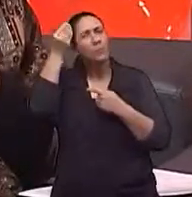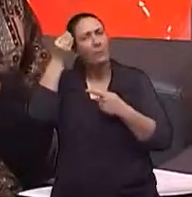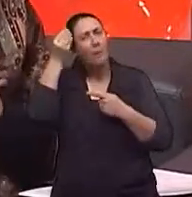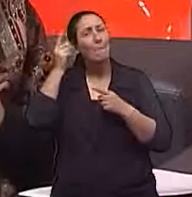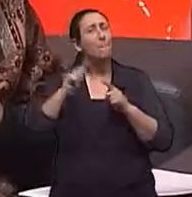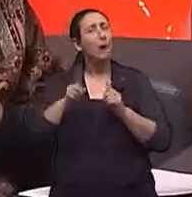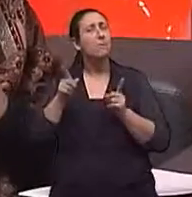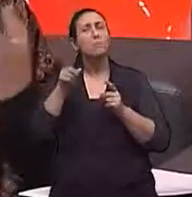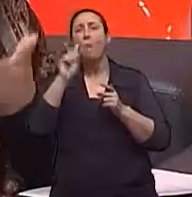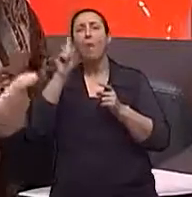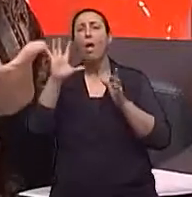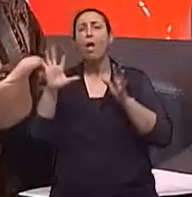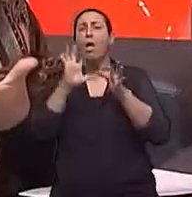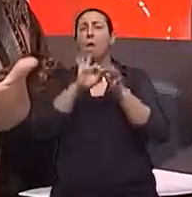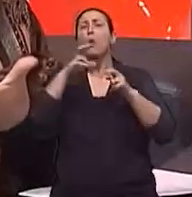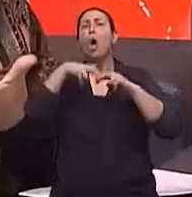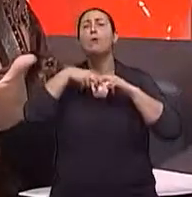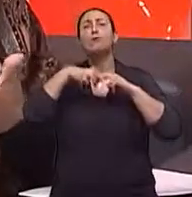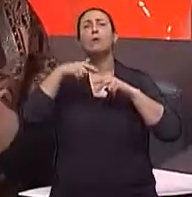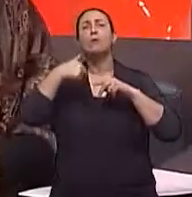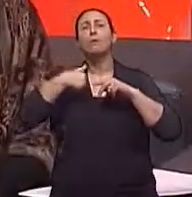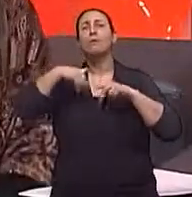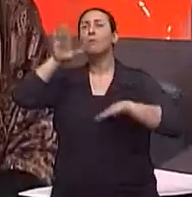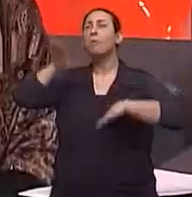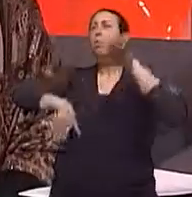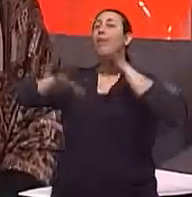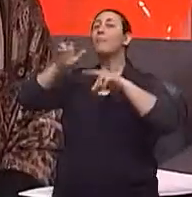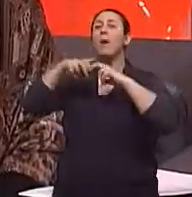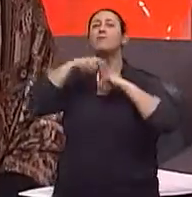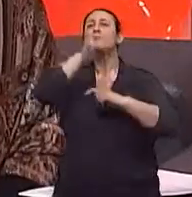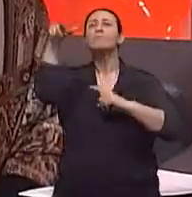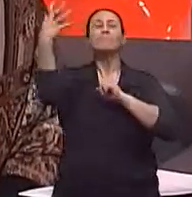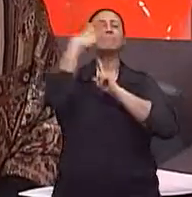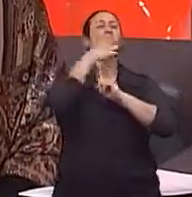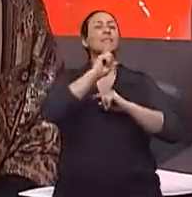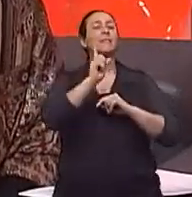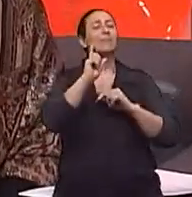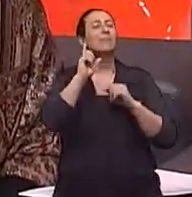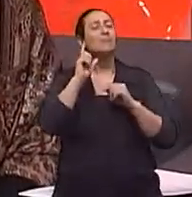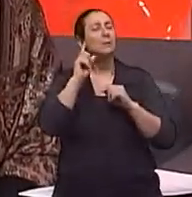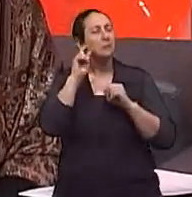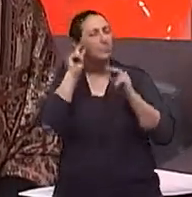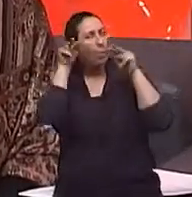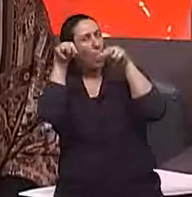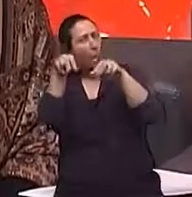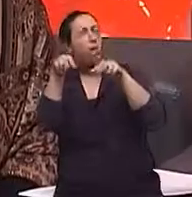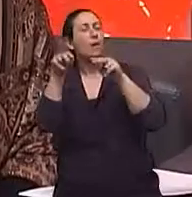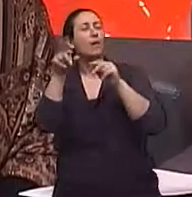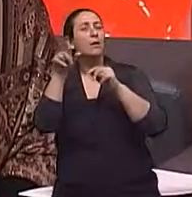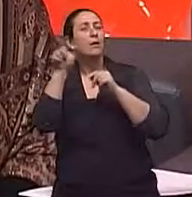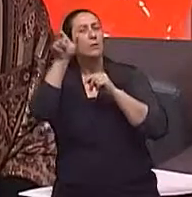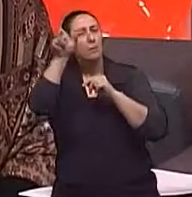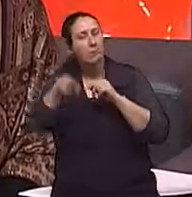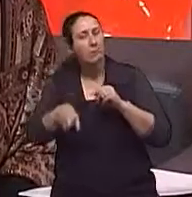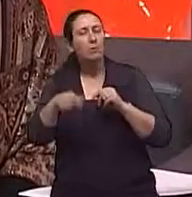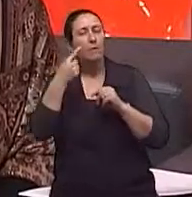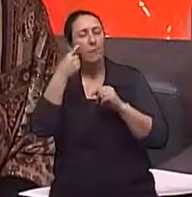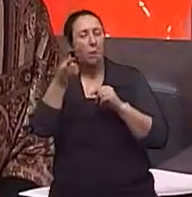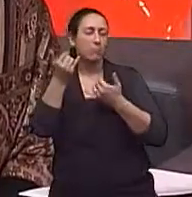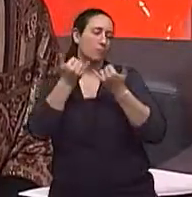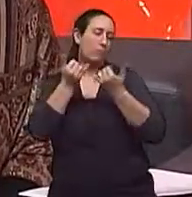e que não está vinculado a questão da desigualdade de gênero então um pouco para que essas pessoas possam ter esse olhar a